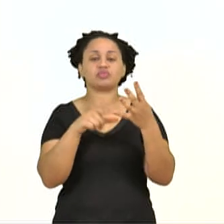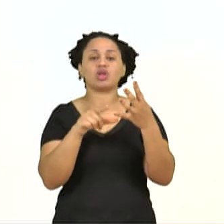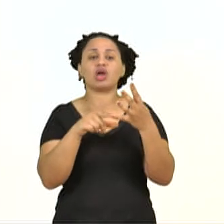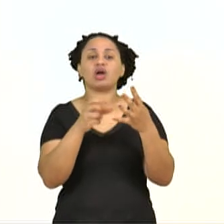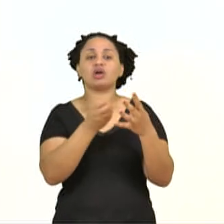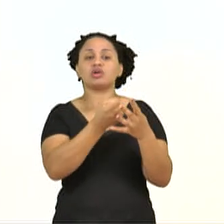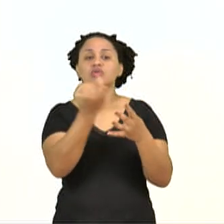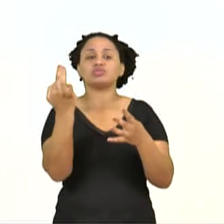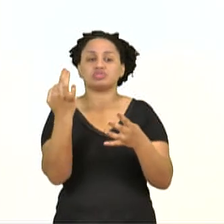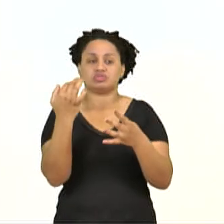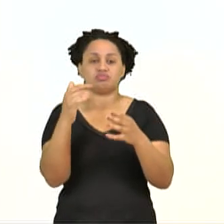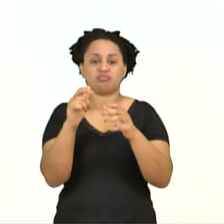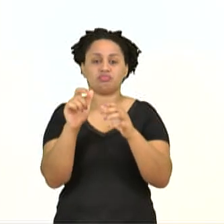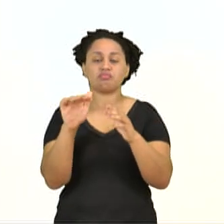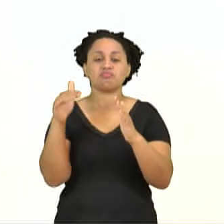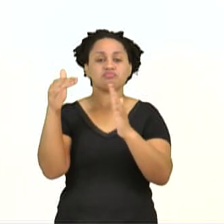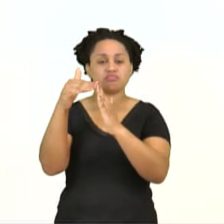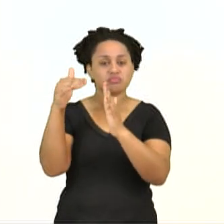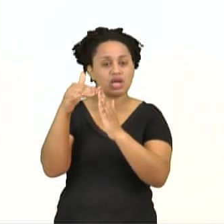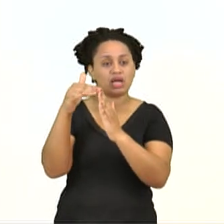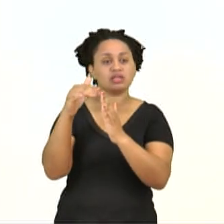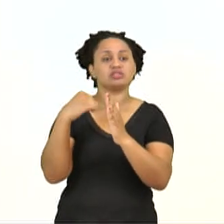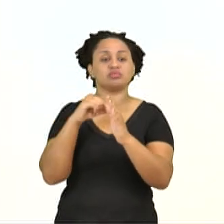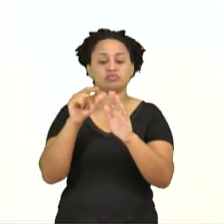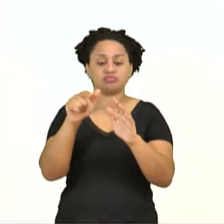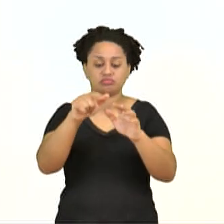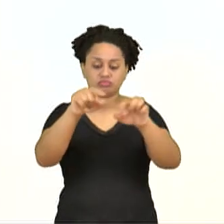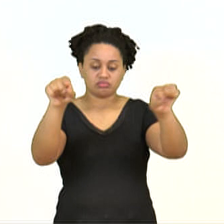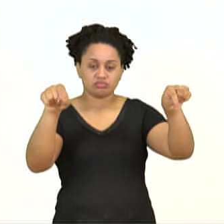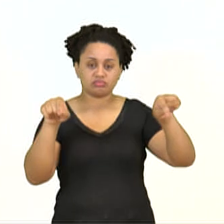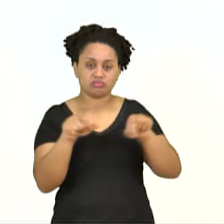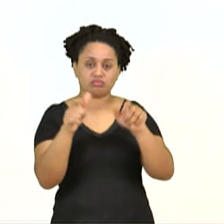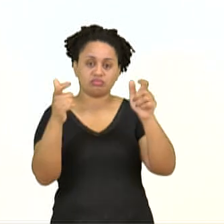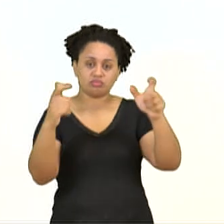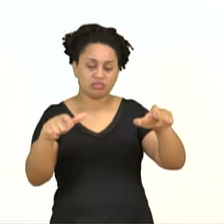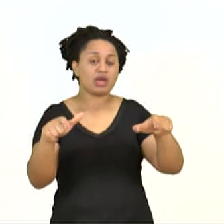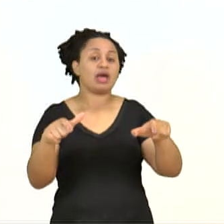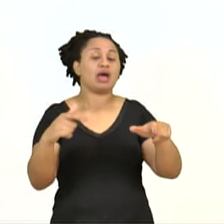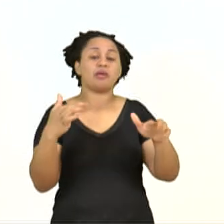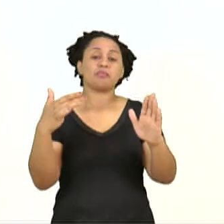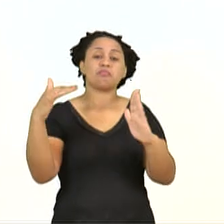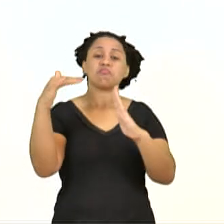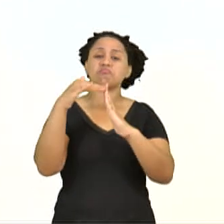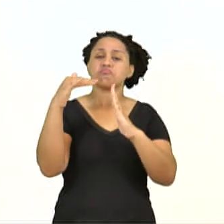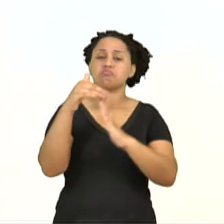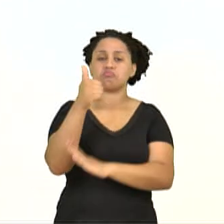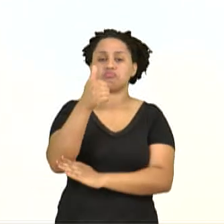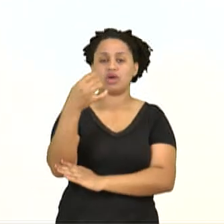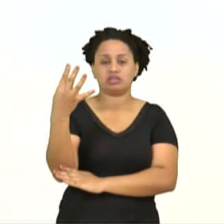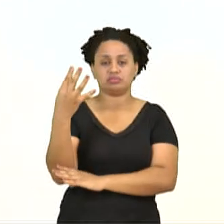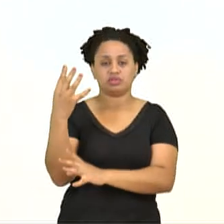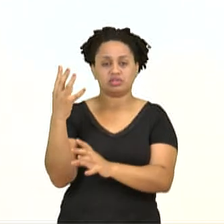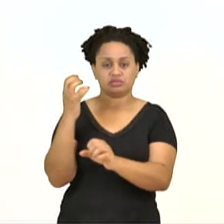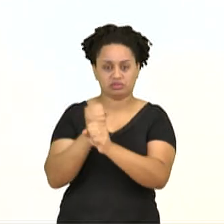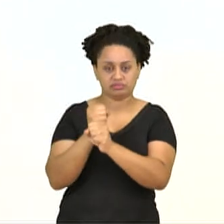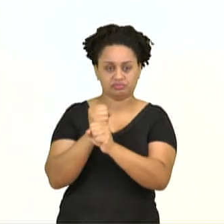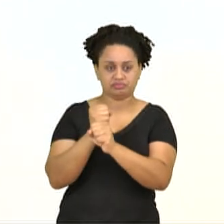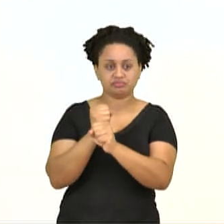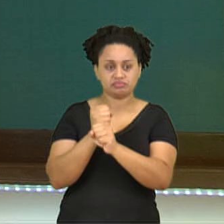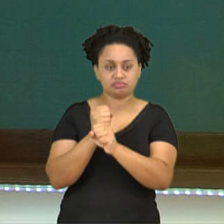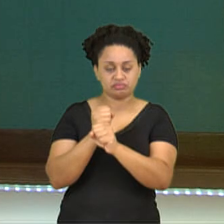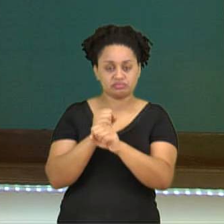máximo de pontuação em quadra não pode ultrapassar 14 pontos. Então,